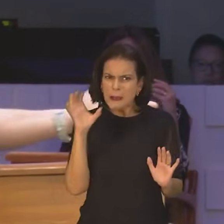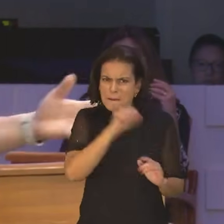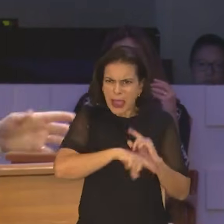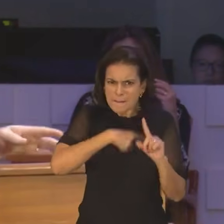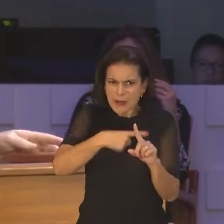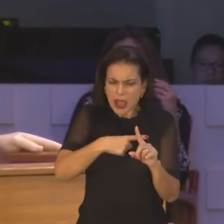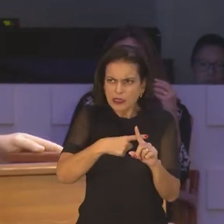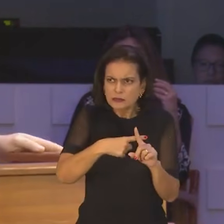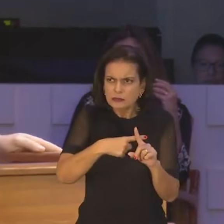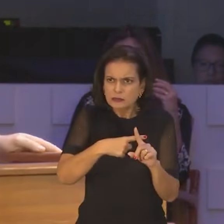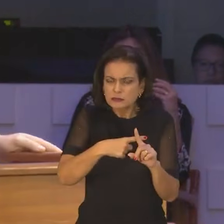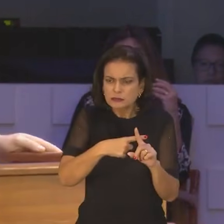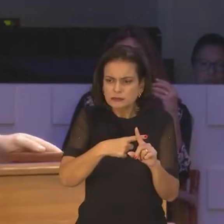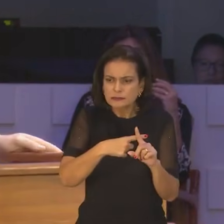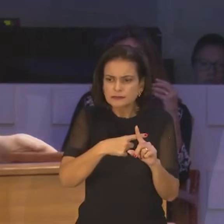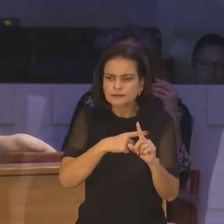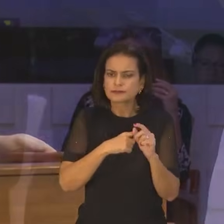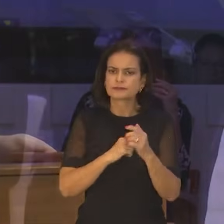avaliável.